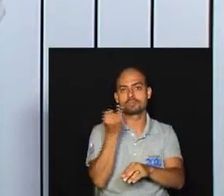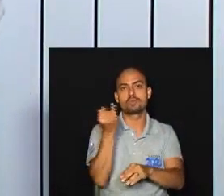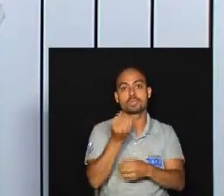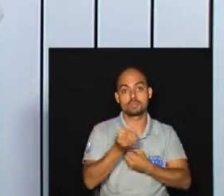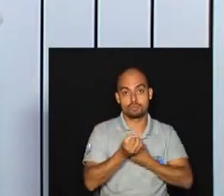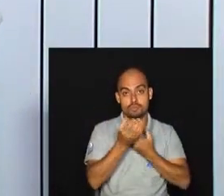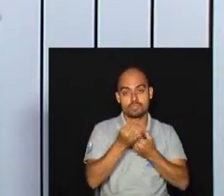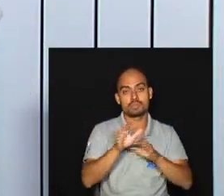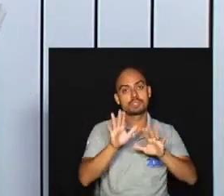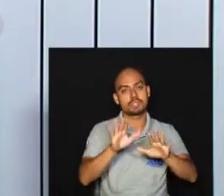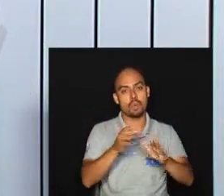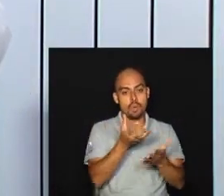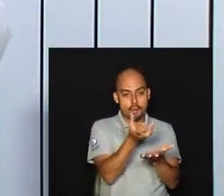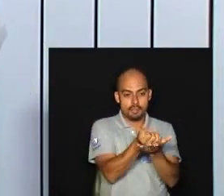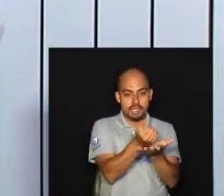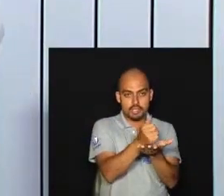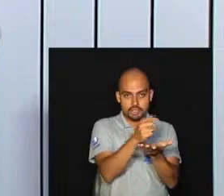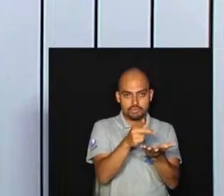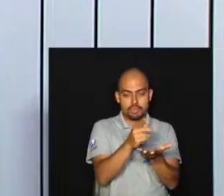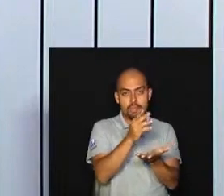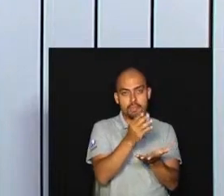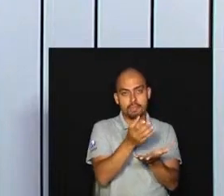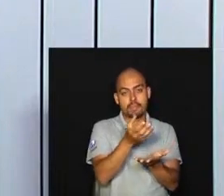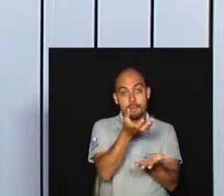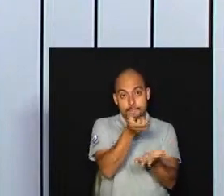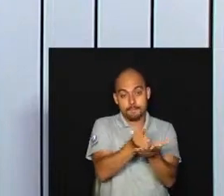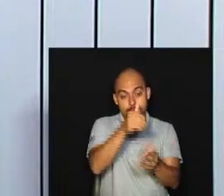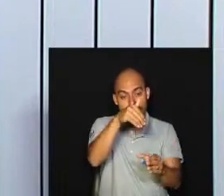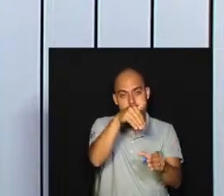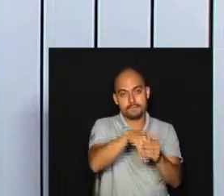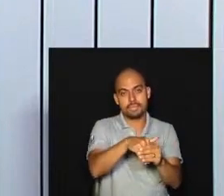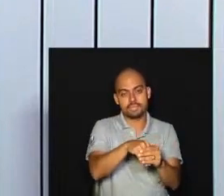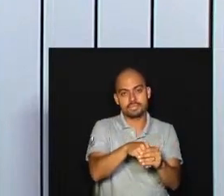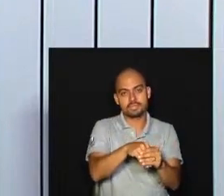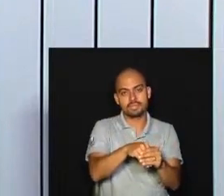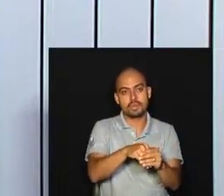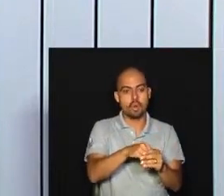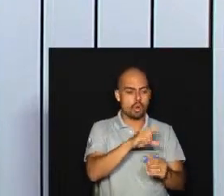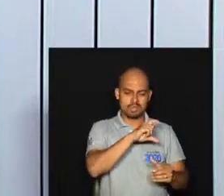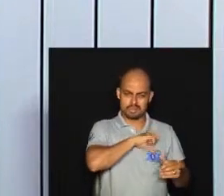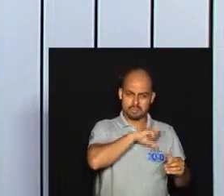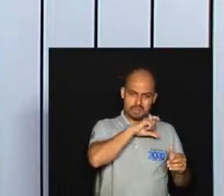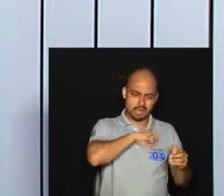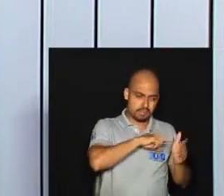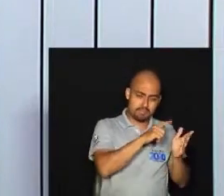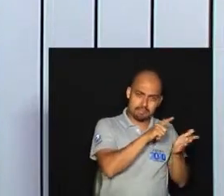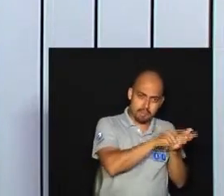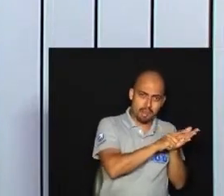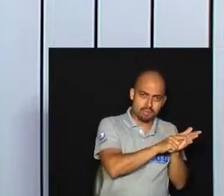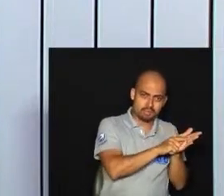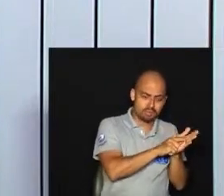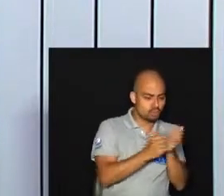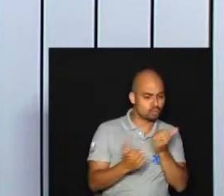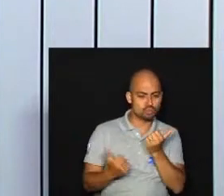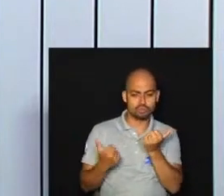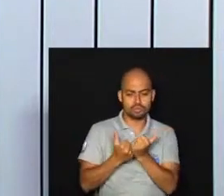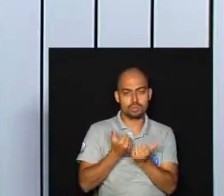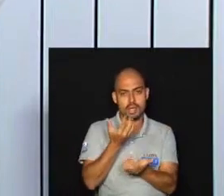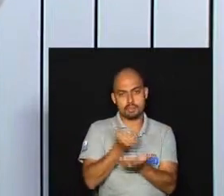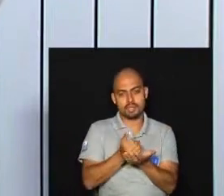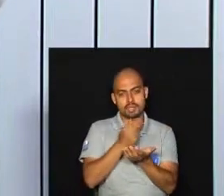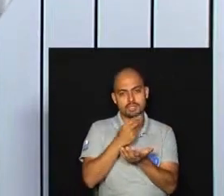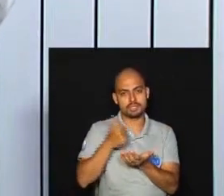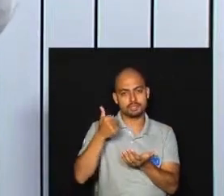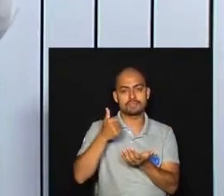importantíssima. Então, baixe o e-Título, ele até substitui o título de eleitor em papel. Então, é como se fosse um documento. Então, você aí na